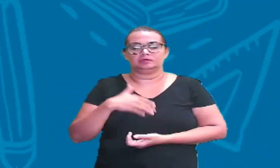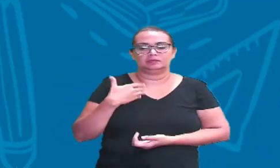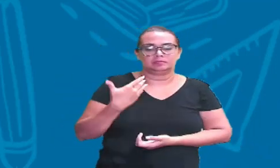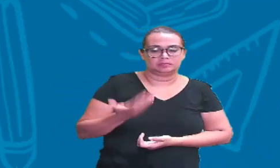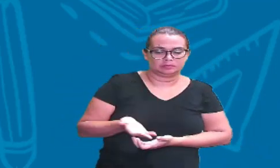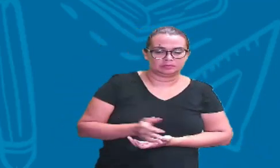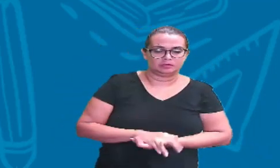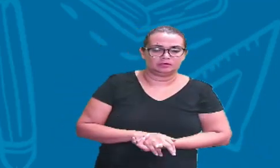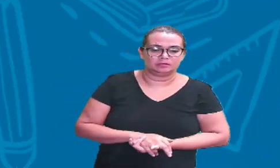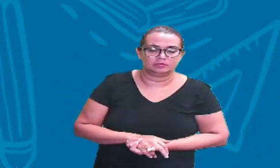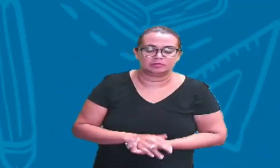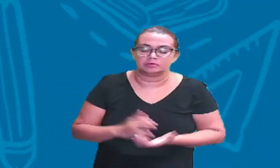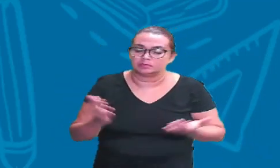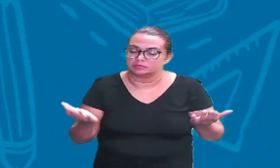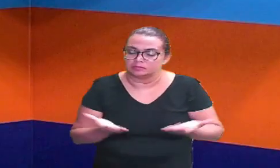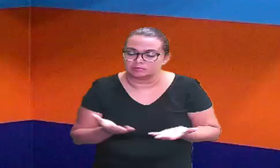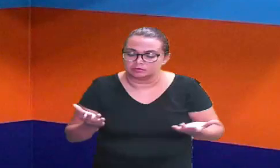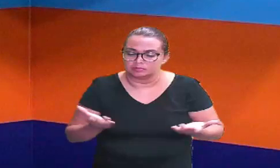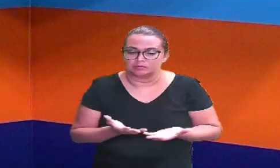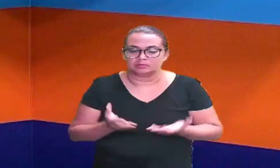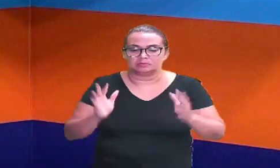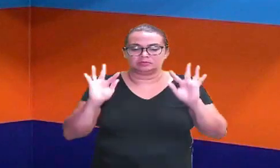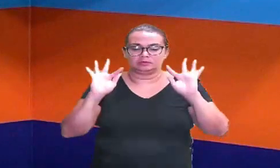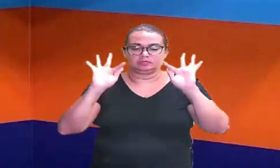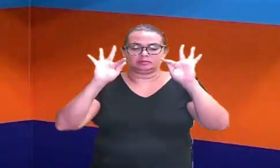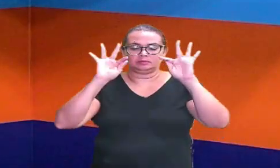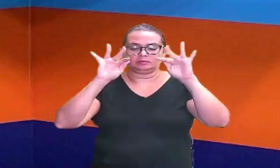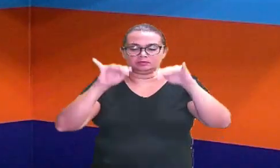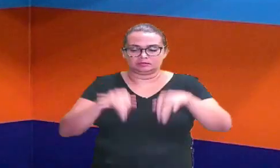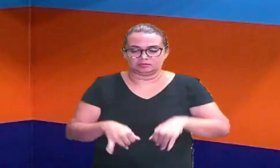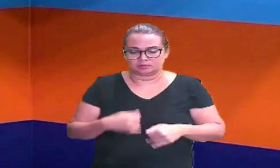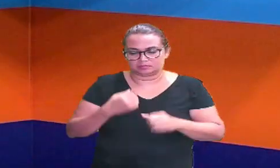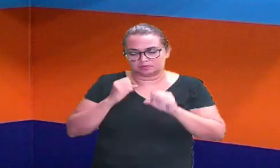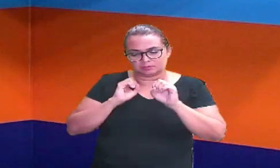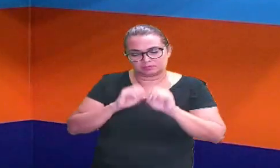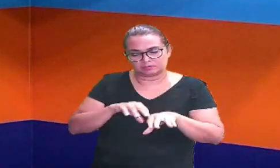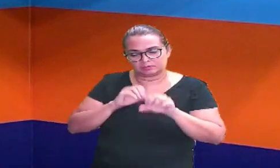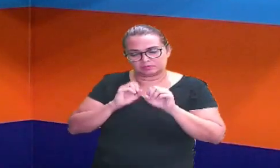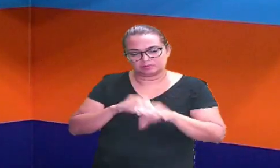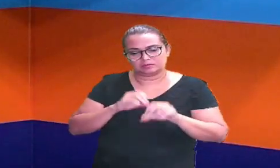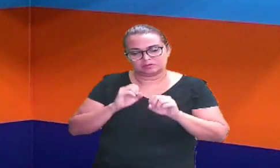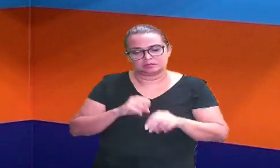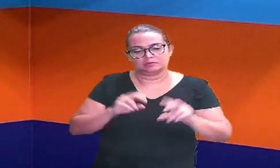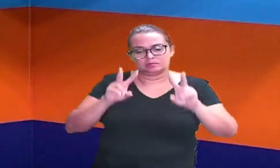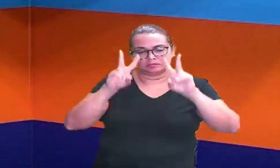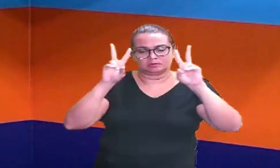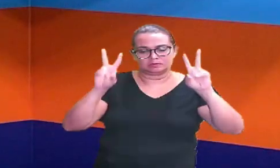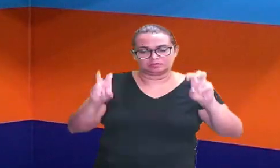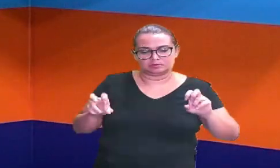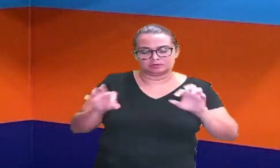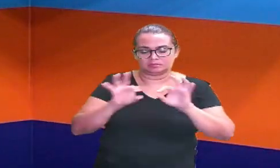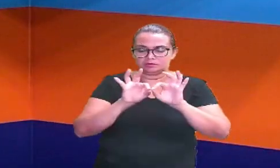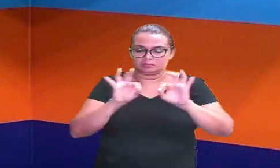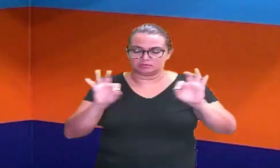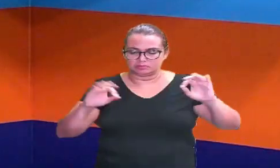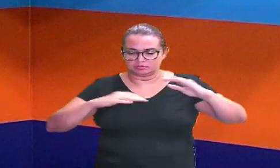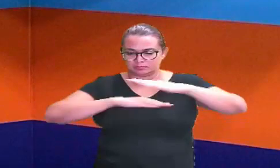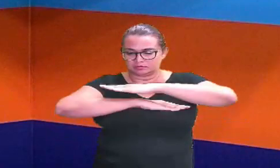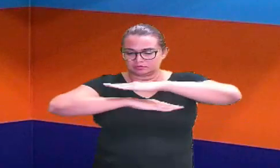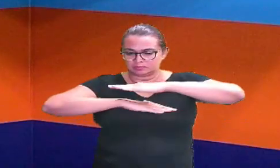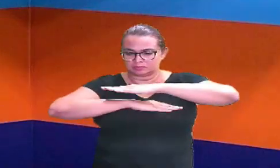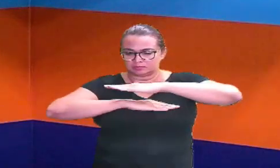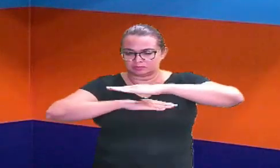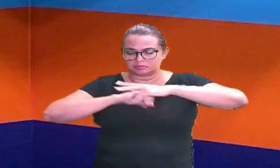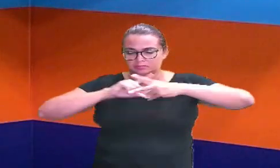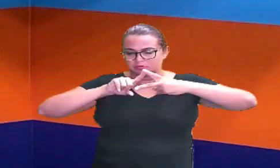Então, por aqui, fechamos nossa aula sobre retas paralelas